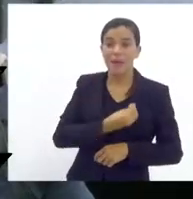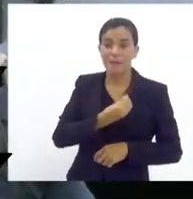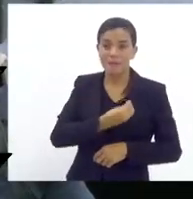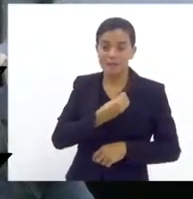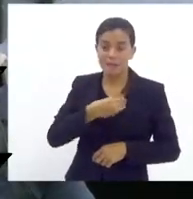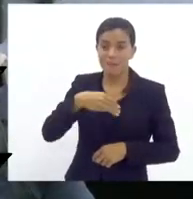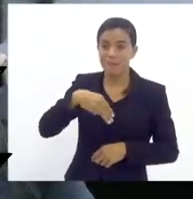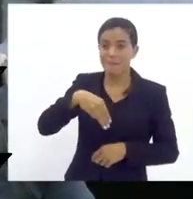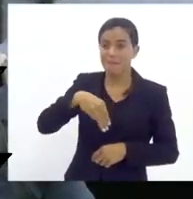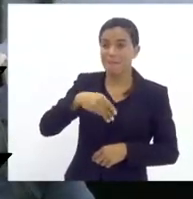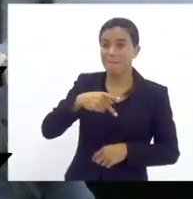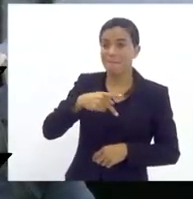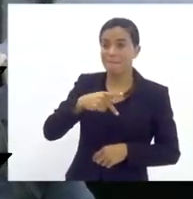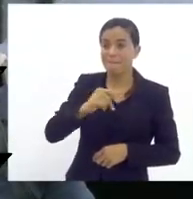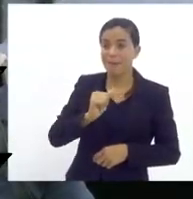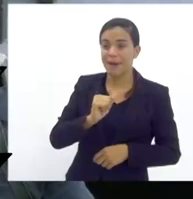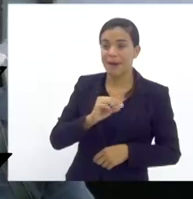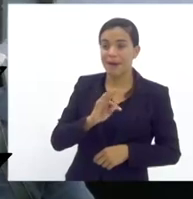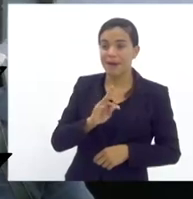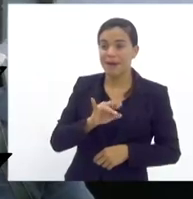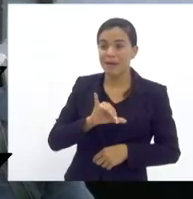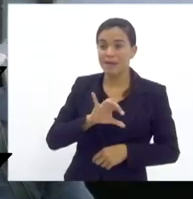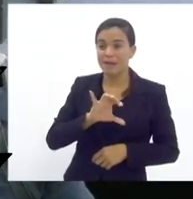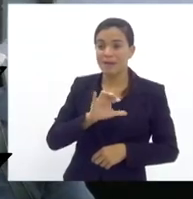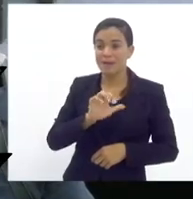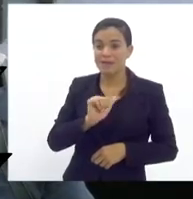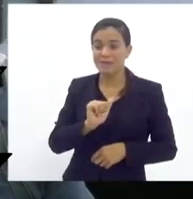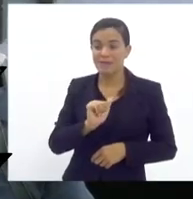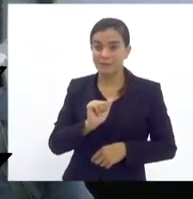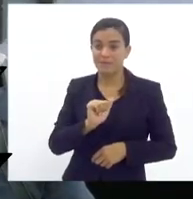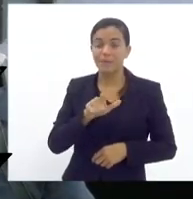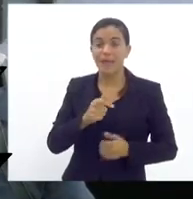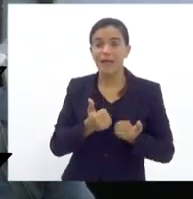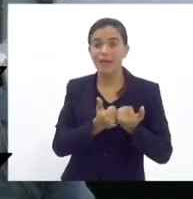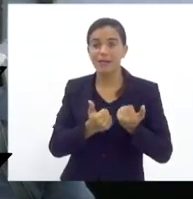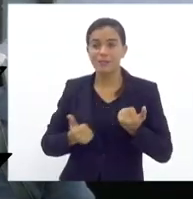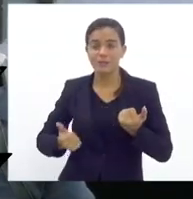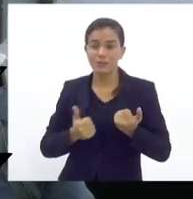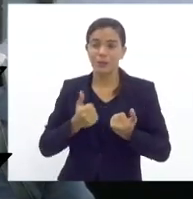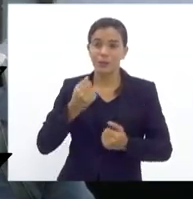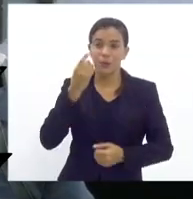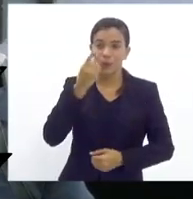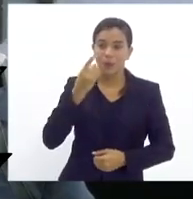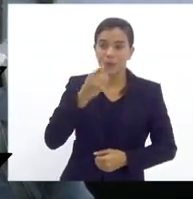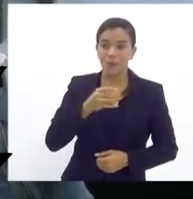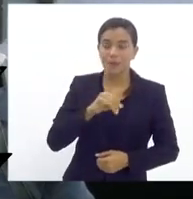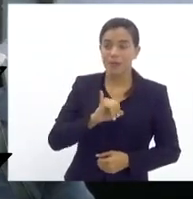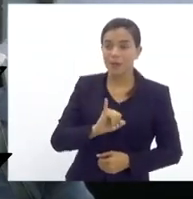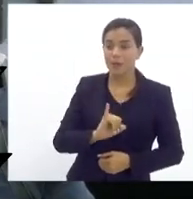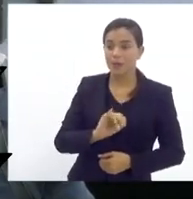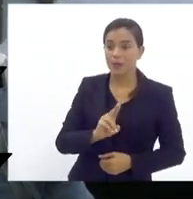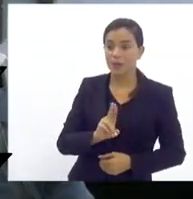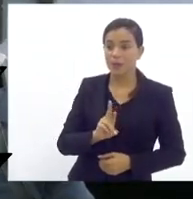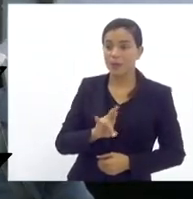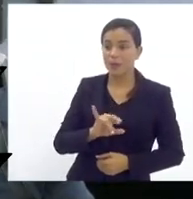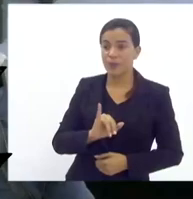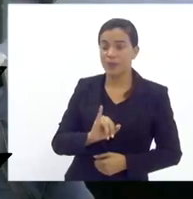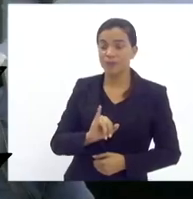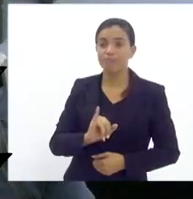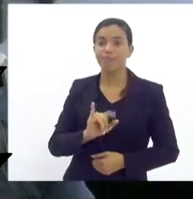cormaki que é assessora do deputado Yuri que é o nosso Líder aqui da bancada do pessoal na